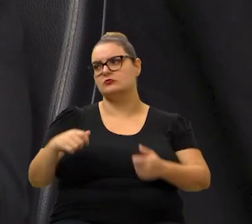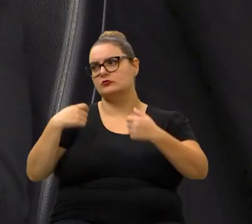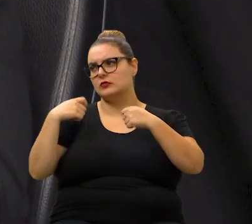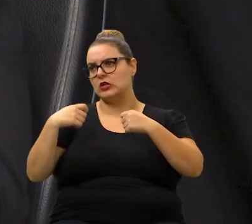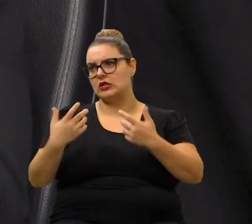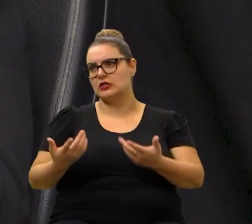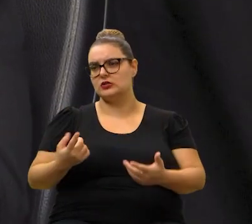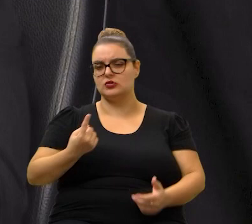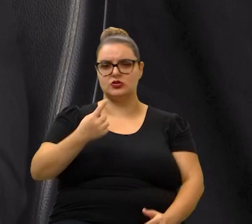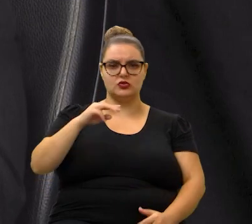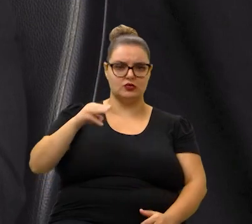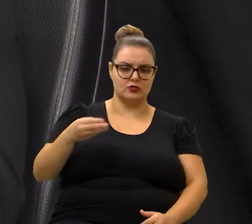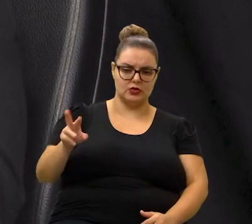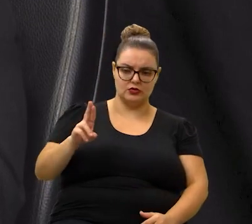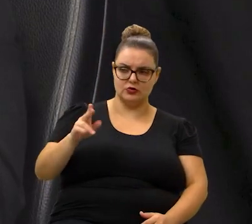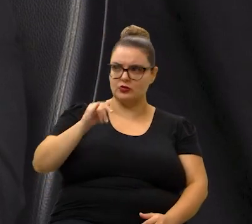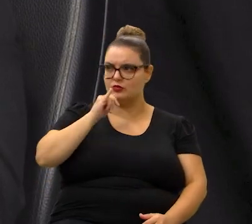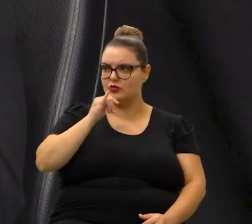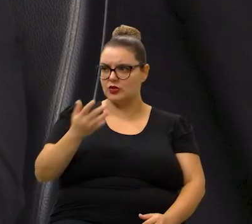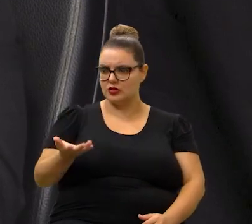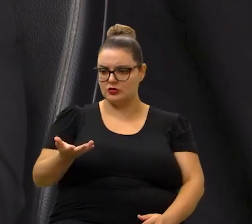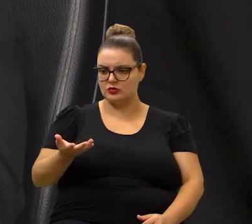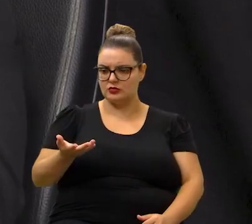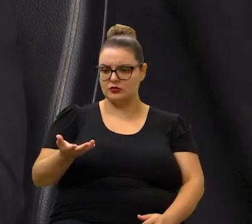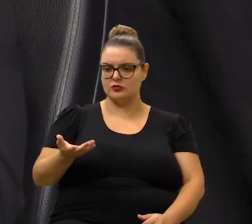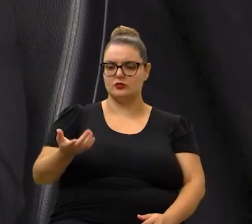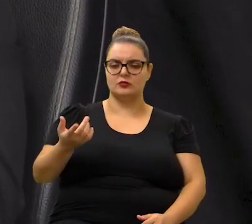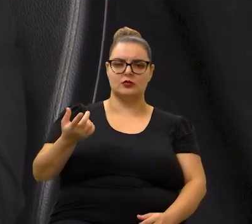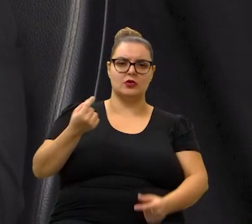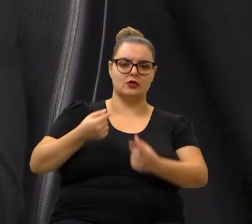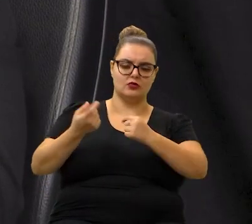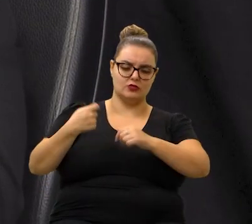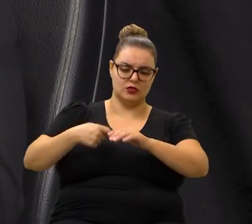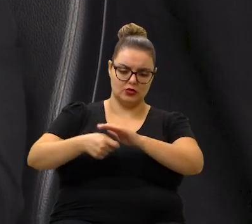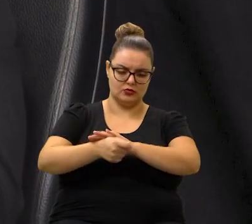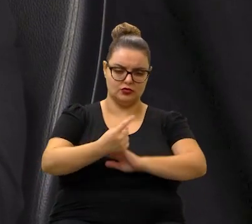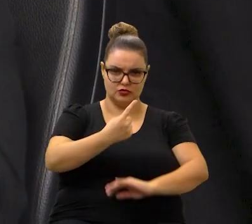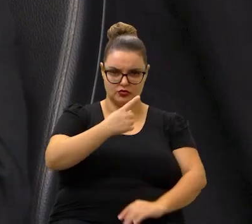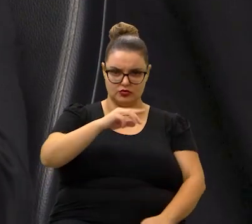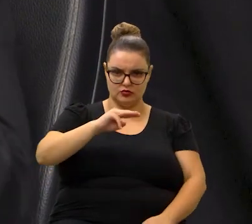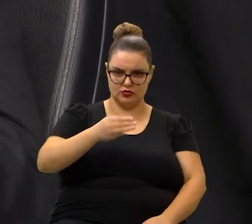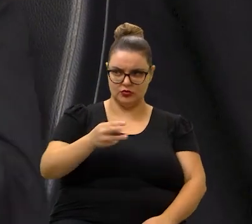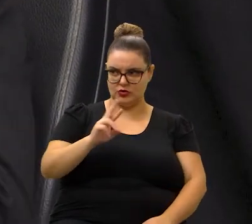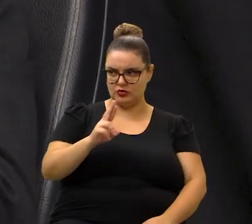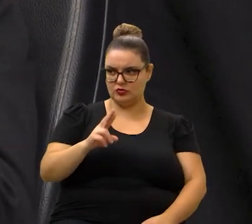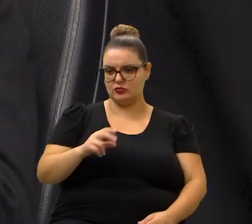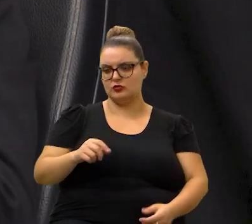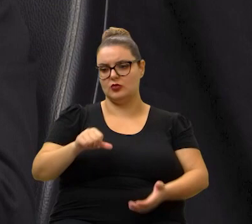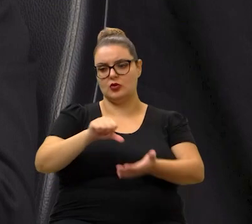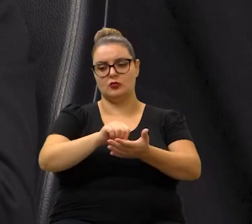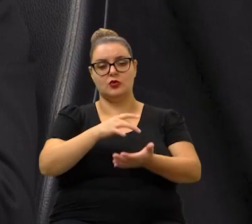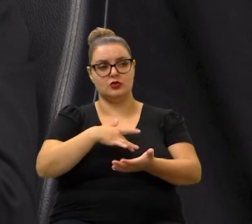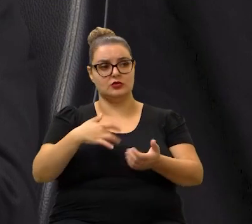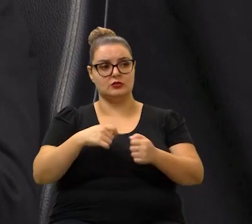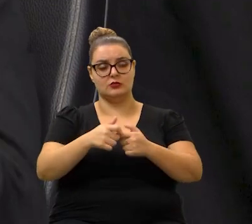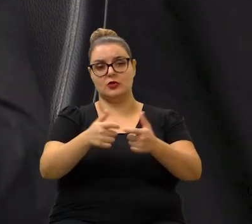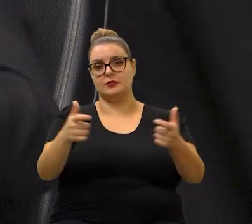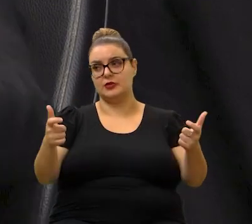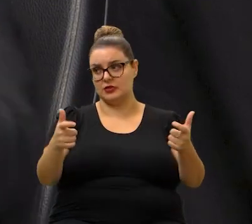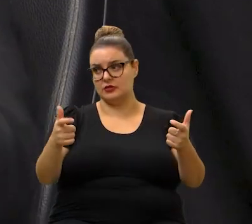mandar R 1 milhão deais por exemplo eu tô eu destinei uma verba de 1 Milhão Dea para ampliação de um posto de saúde